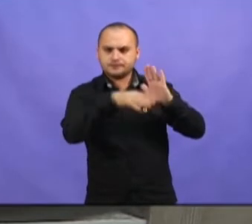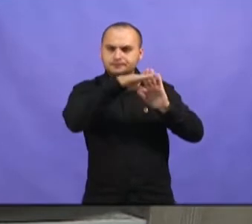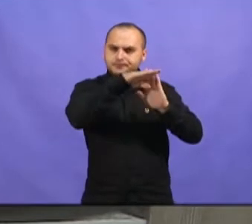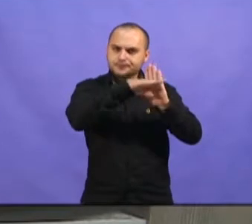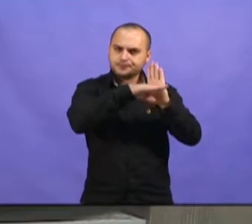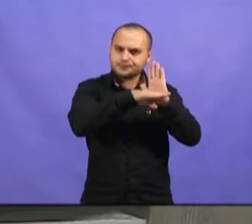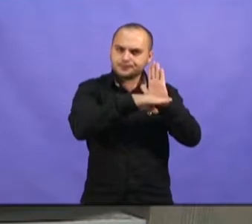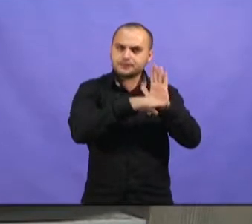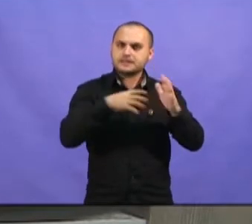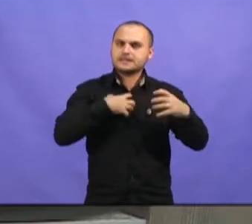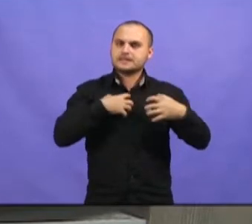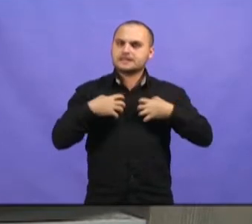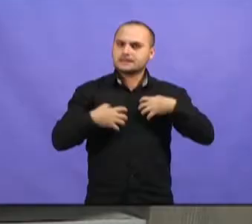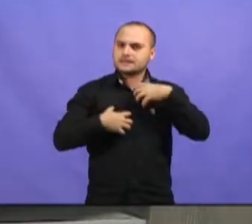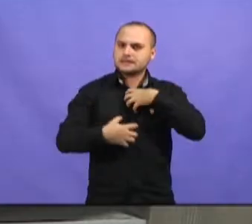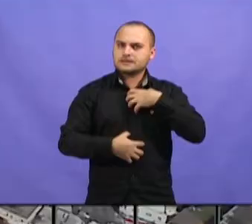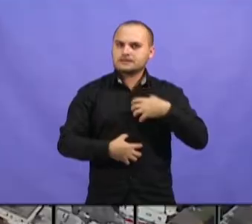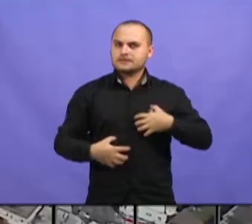apresenta? Então,